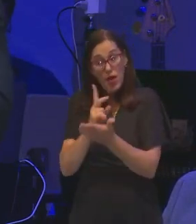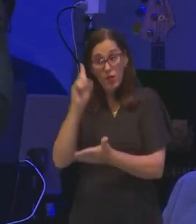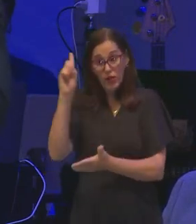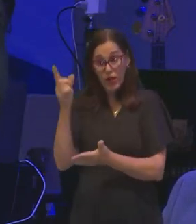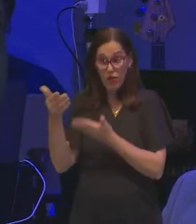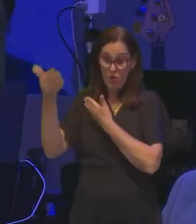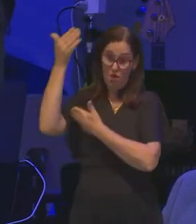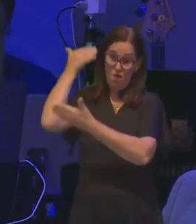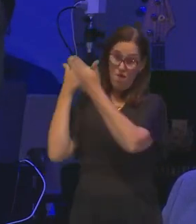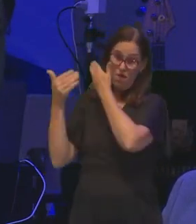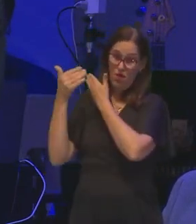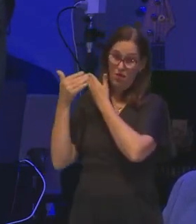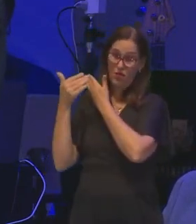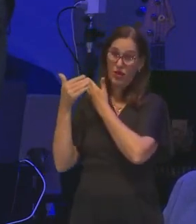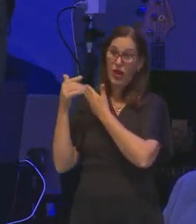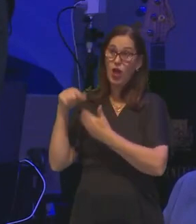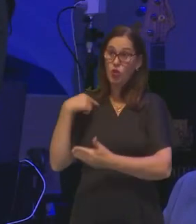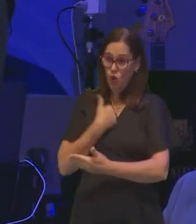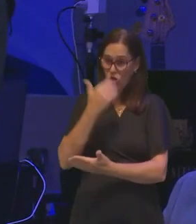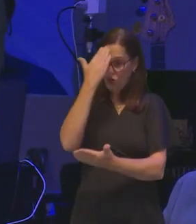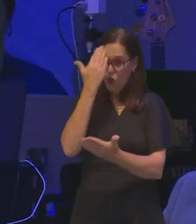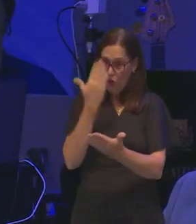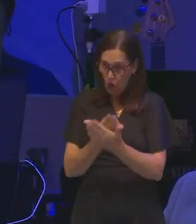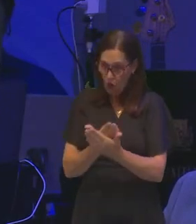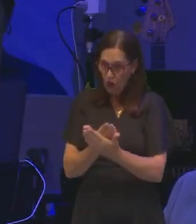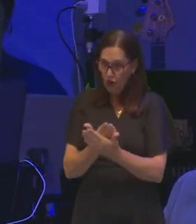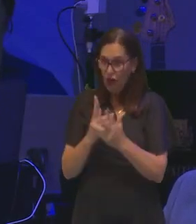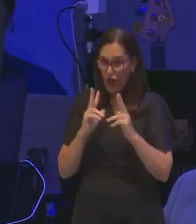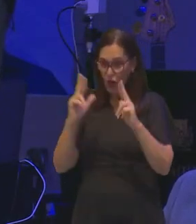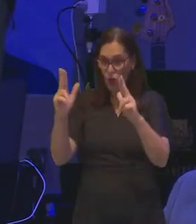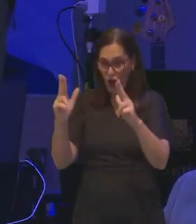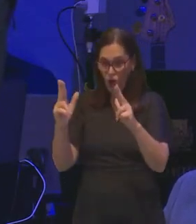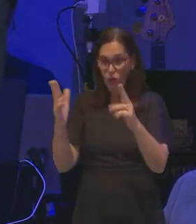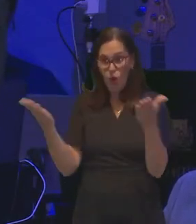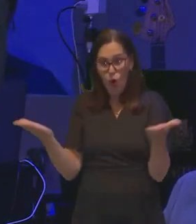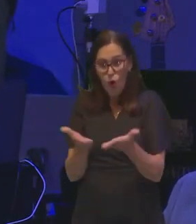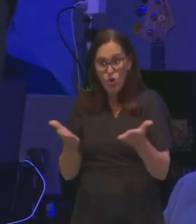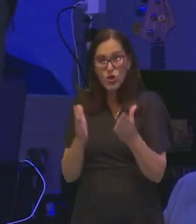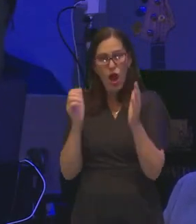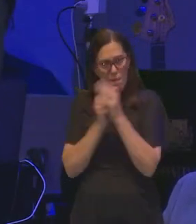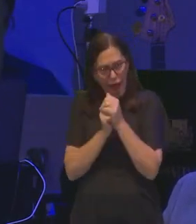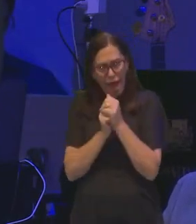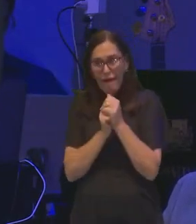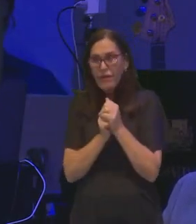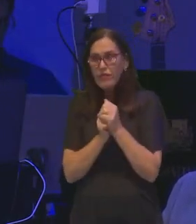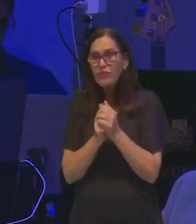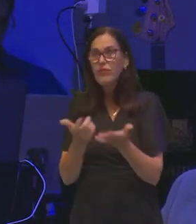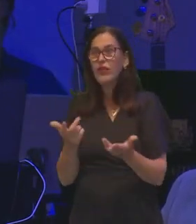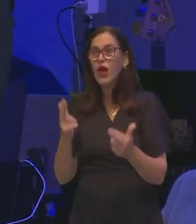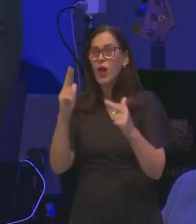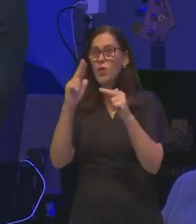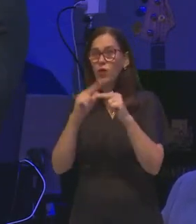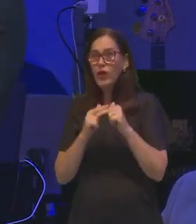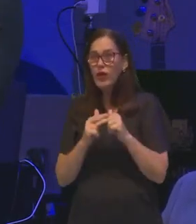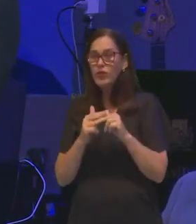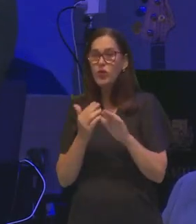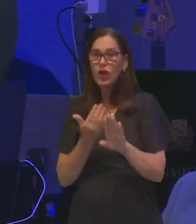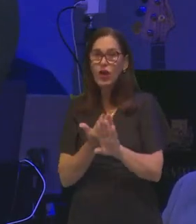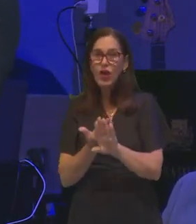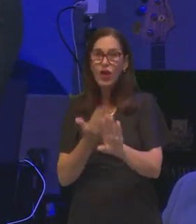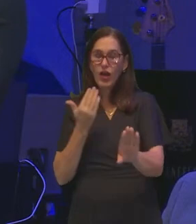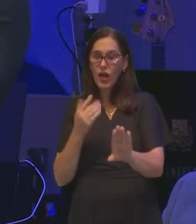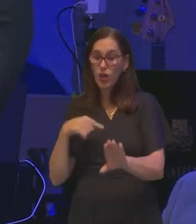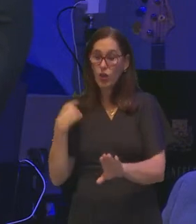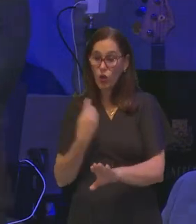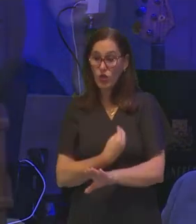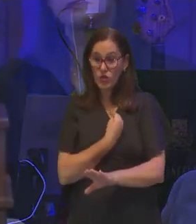no passado, nós cremos que Ele ainda atua hoje. Amém, meus irmãos? Portanto, o que separa a